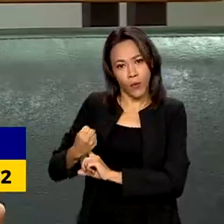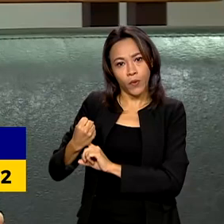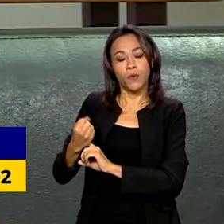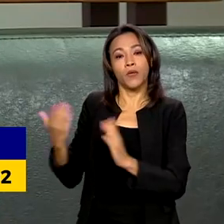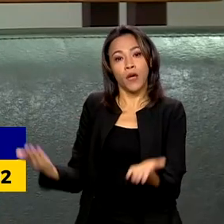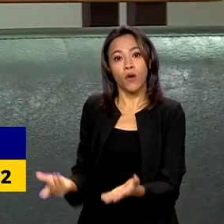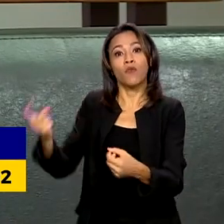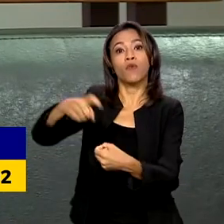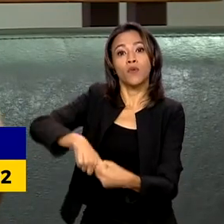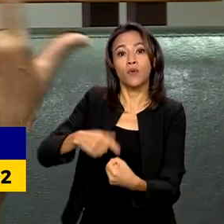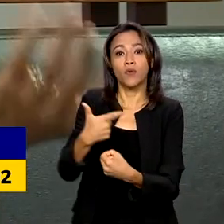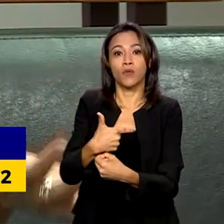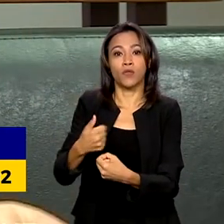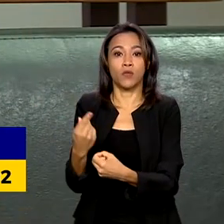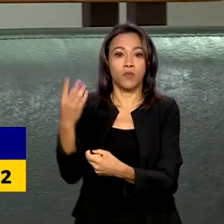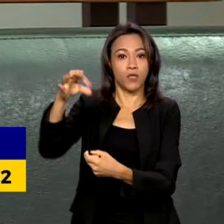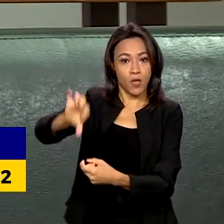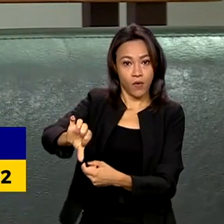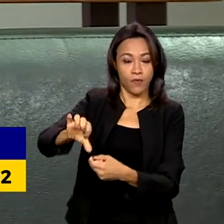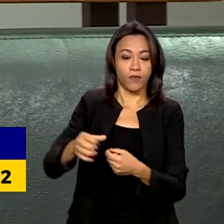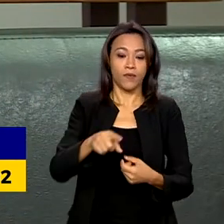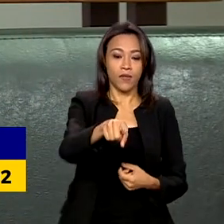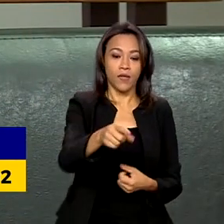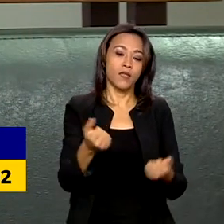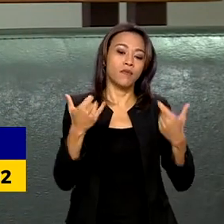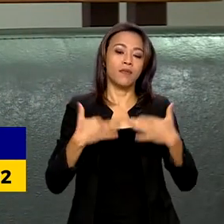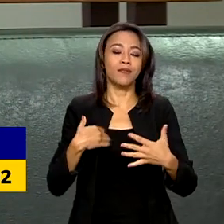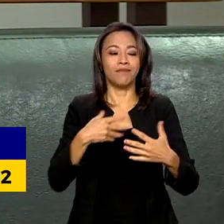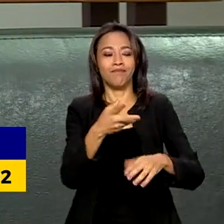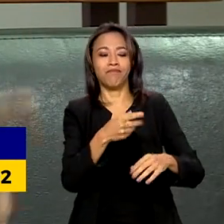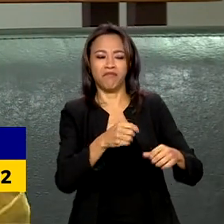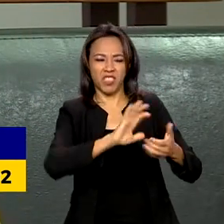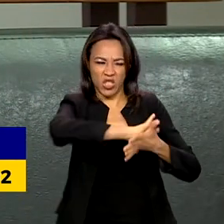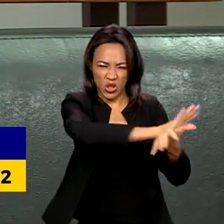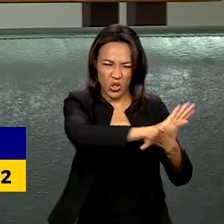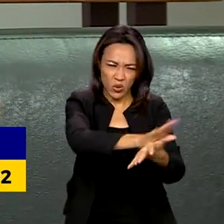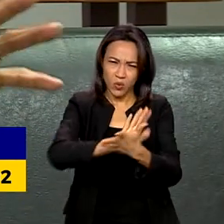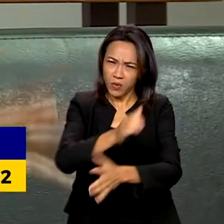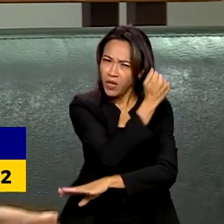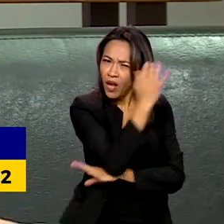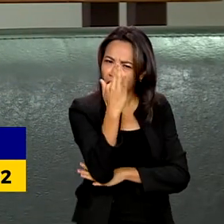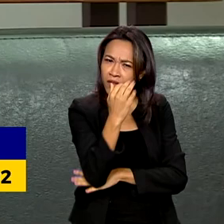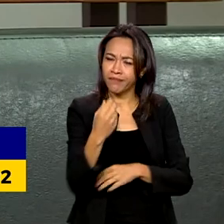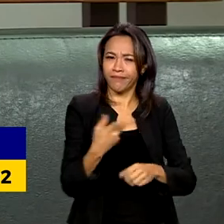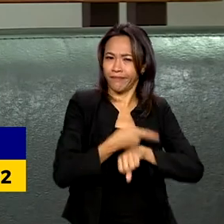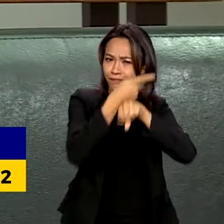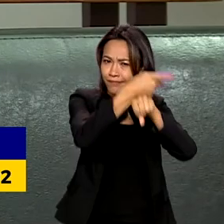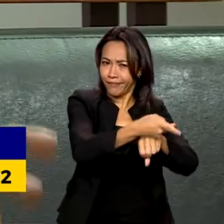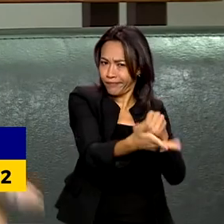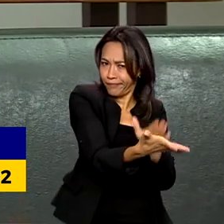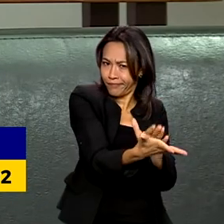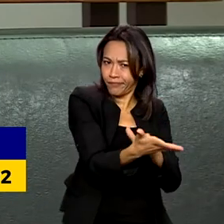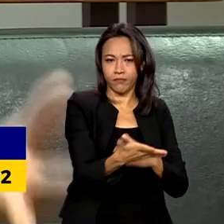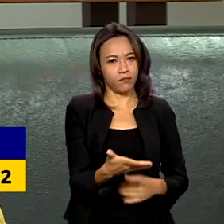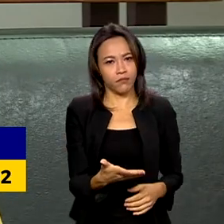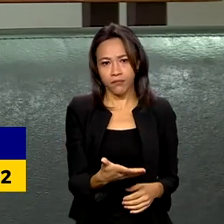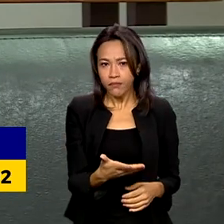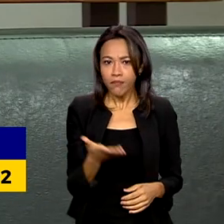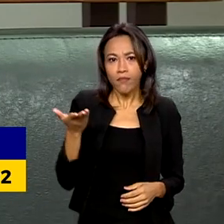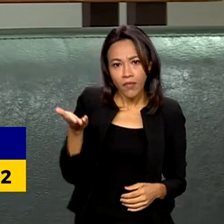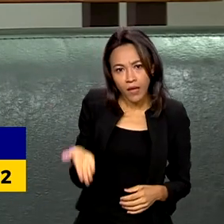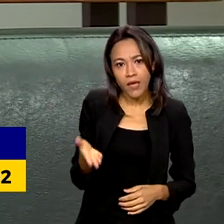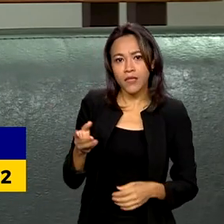proteger o meio ambiente, não premiar quem destruiu o meio ambiente. Nesse sentido, o fundo ficou paralisado e ele